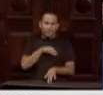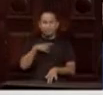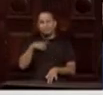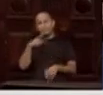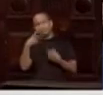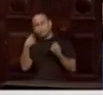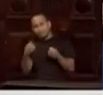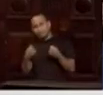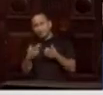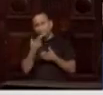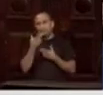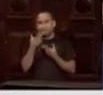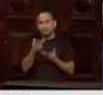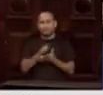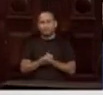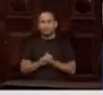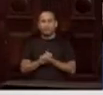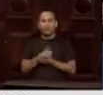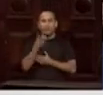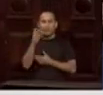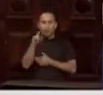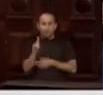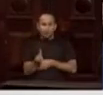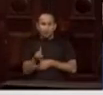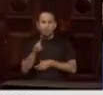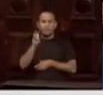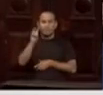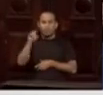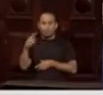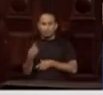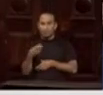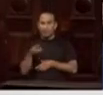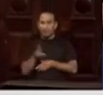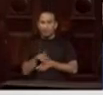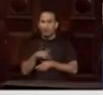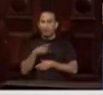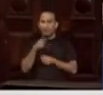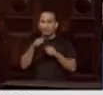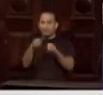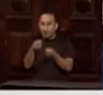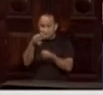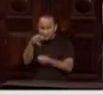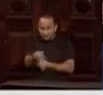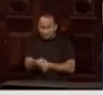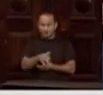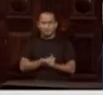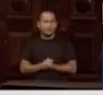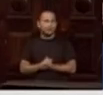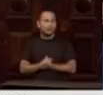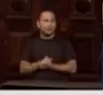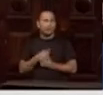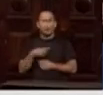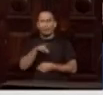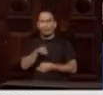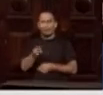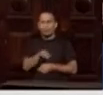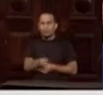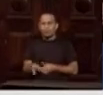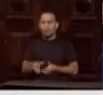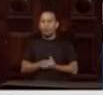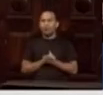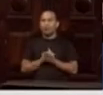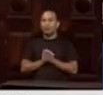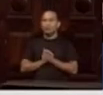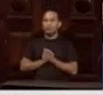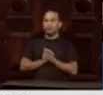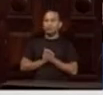aumentar essa faixa de R$ 3.000 para R$ 5.000 para dar garantia para o professor, para o